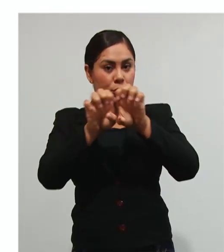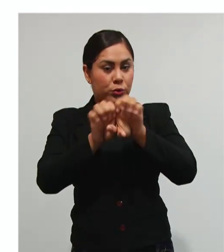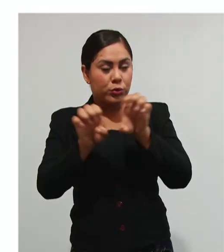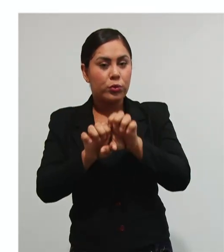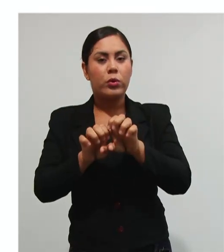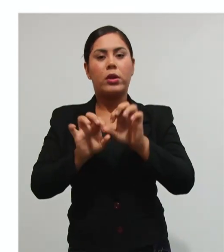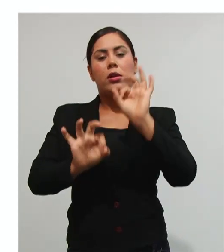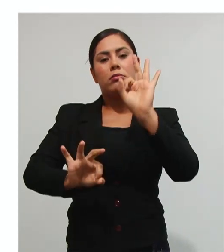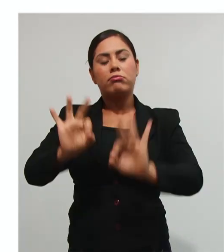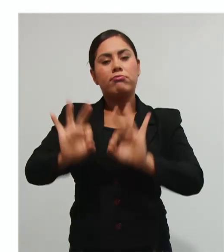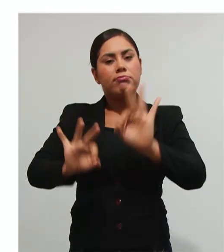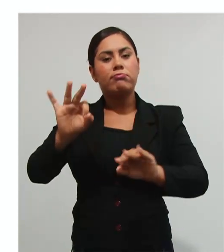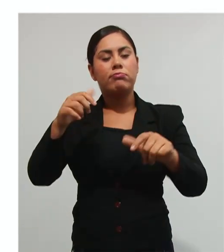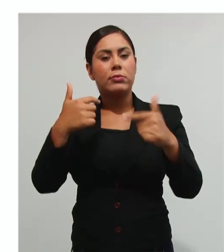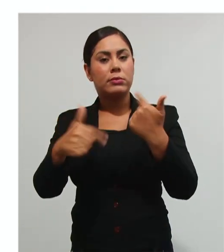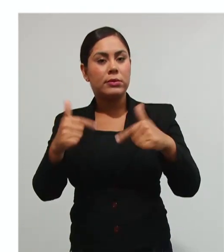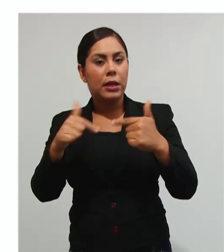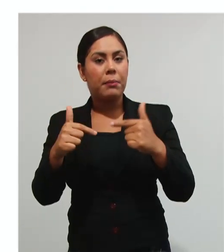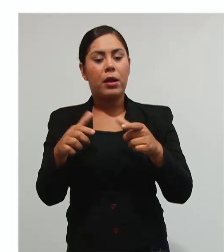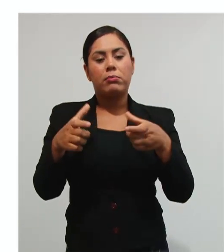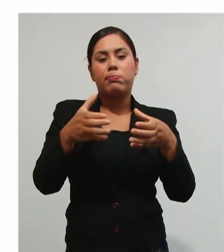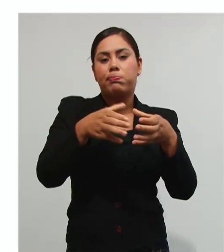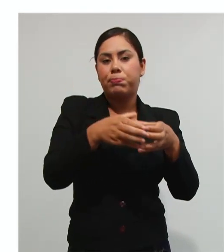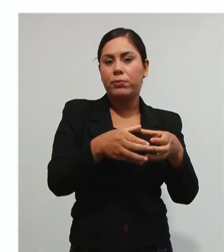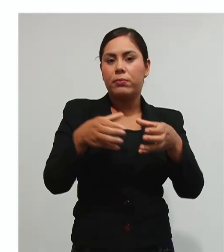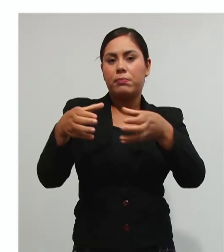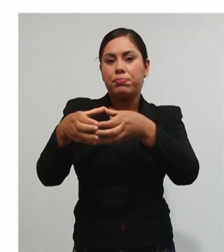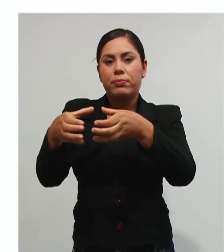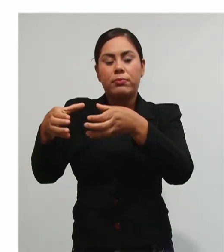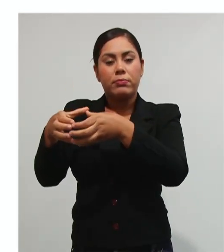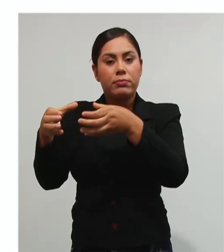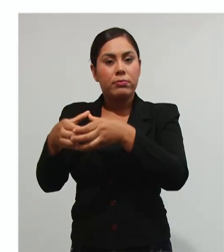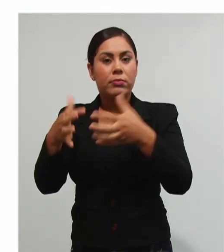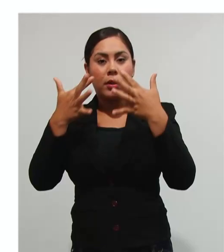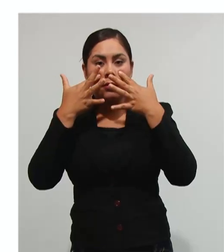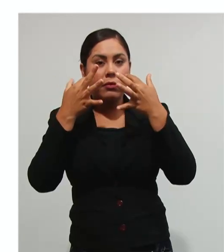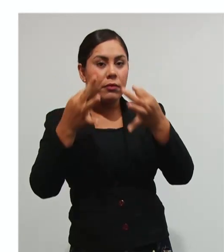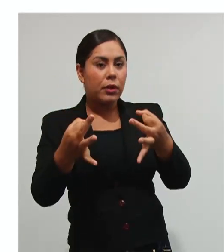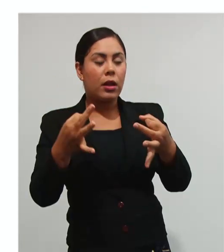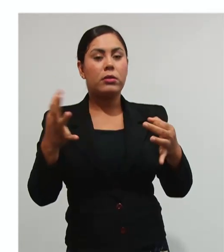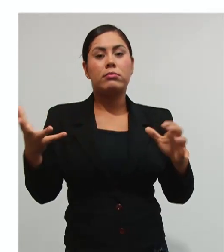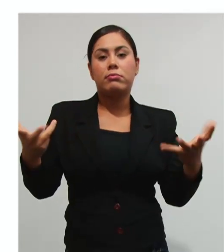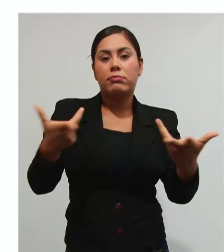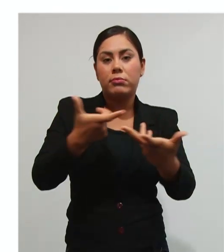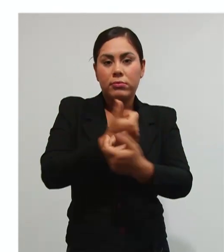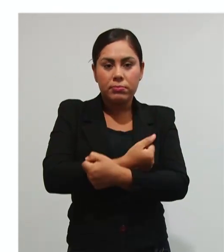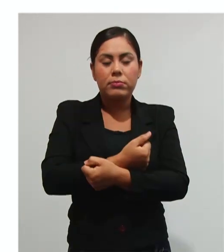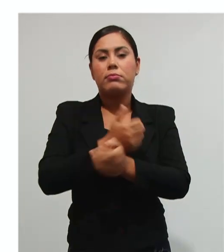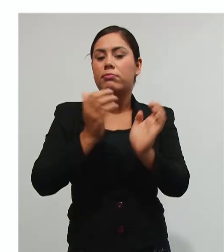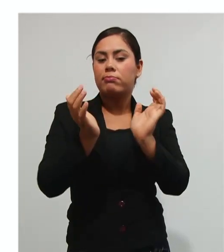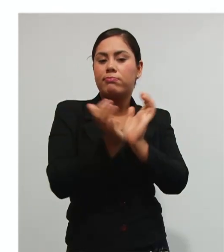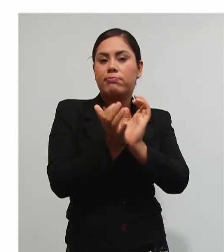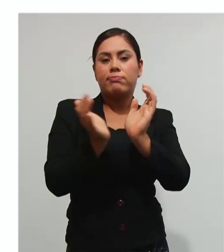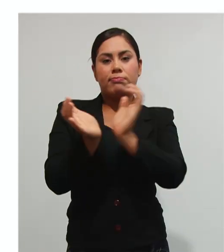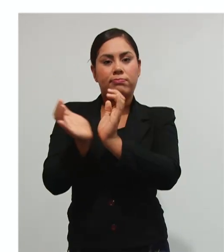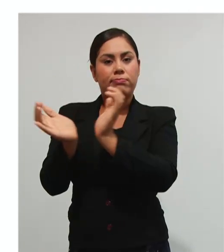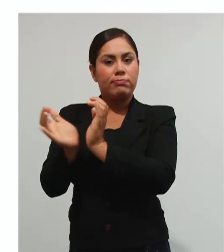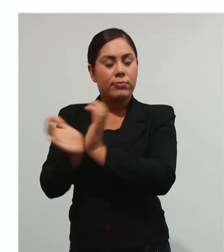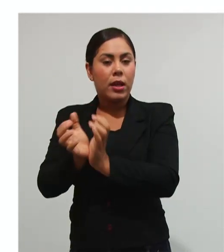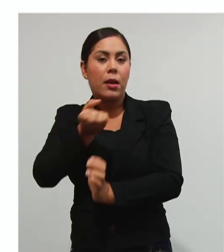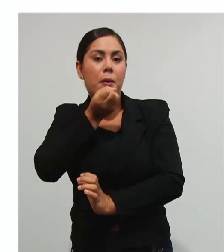do trabalho em pequenos grupos também envolve atenção ao desenvolvimento de habilidades em equipe. Uma